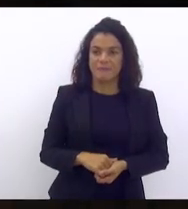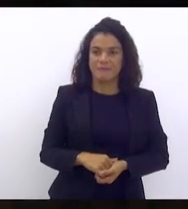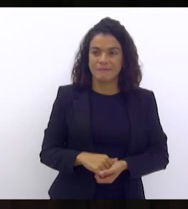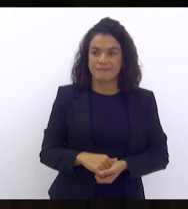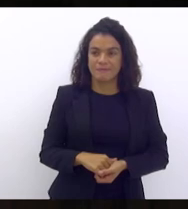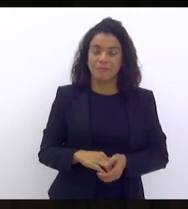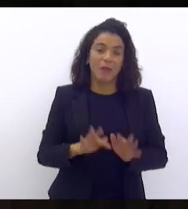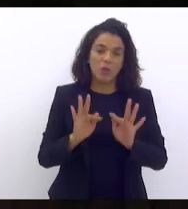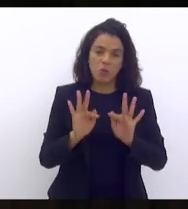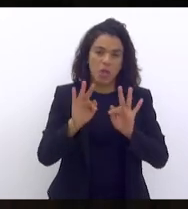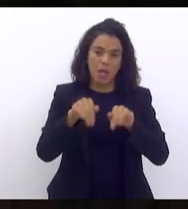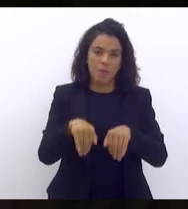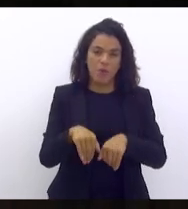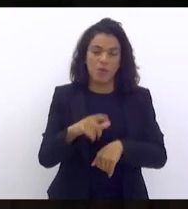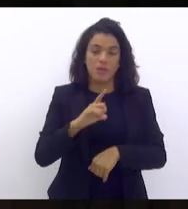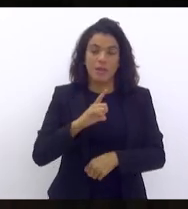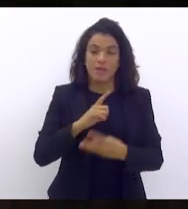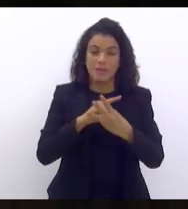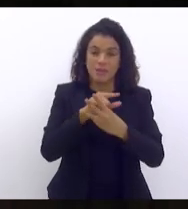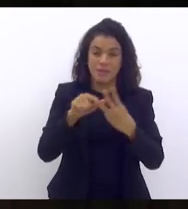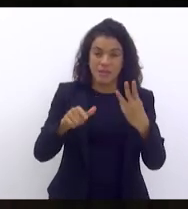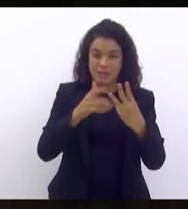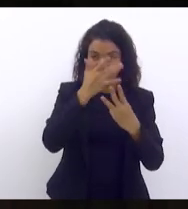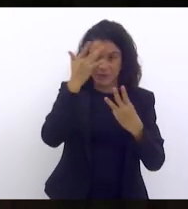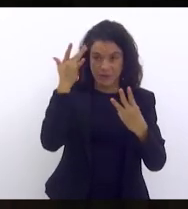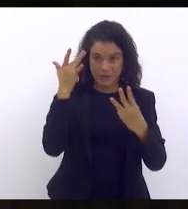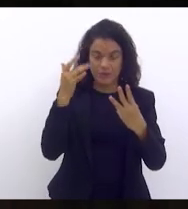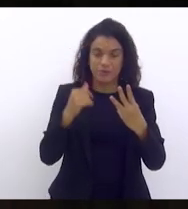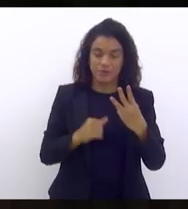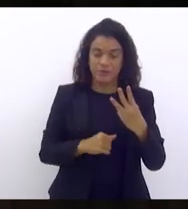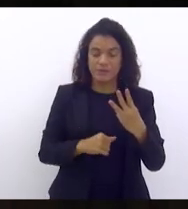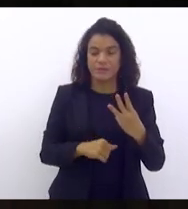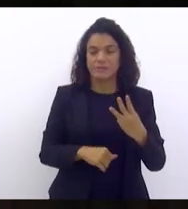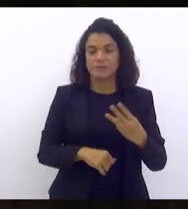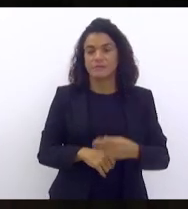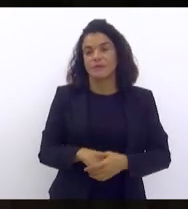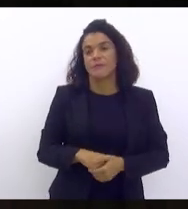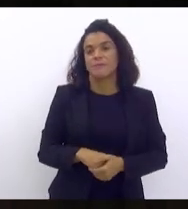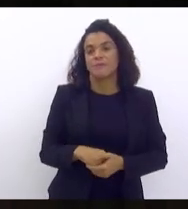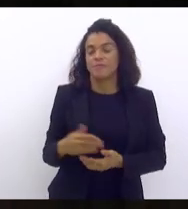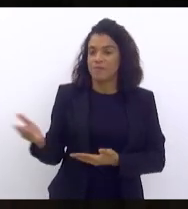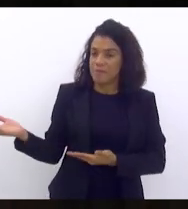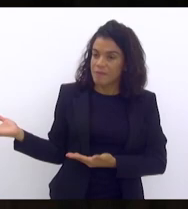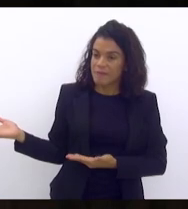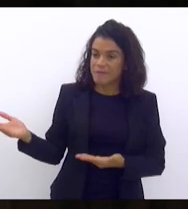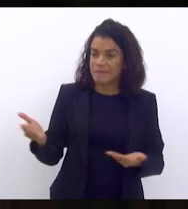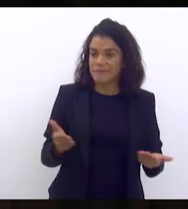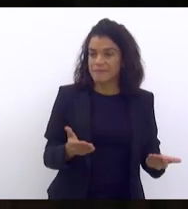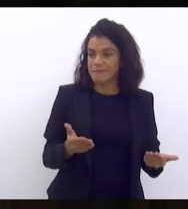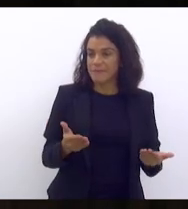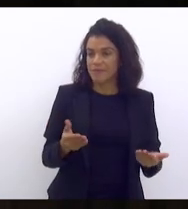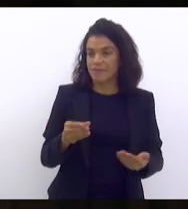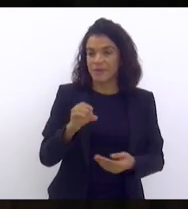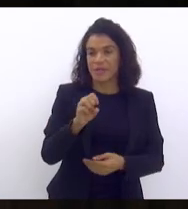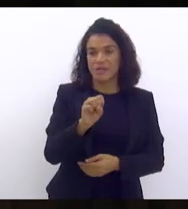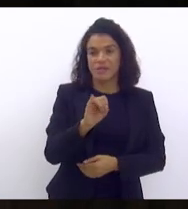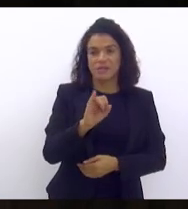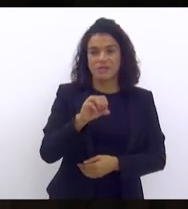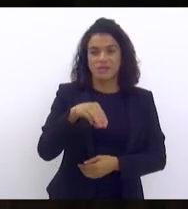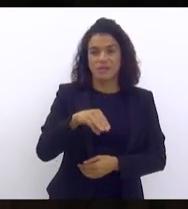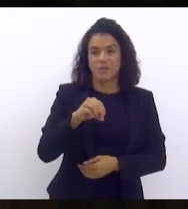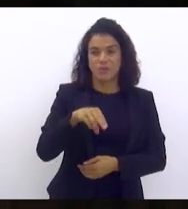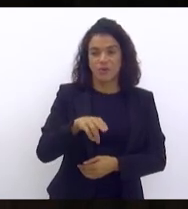não acabou, a gente tem mais 3 pessoas inscritas e chama agora, então, para fazer uso da palavra, Simone Alves